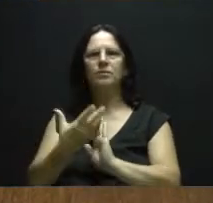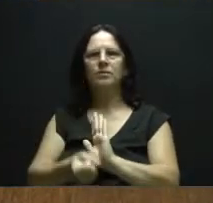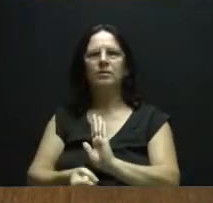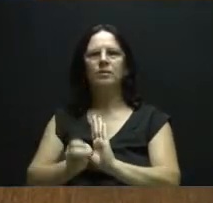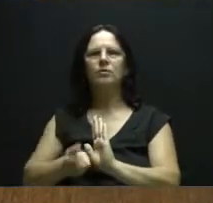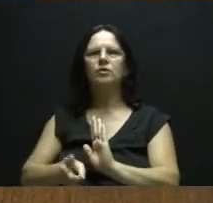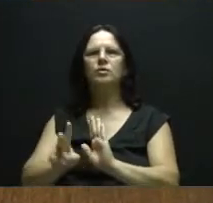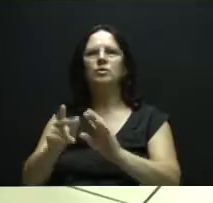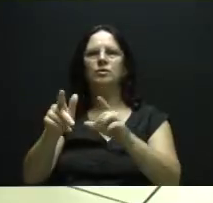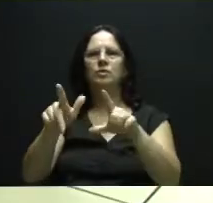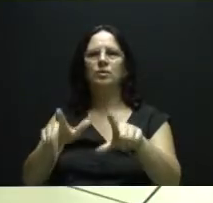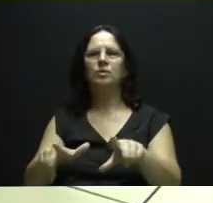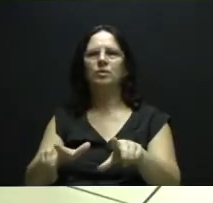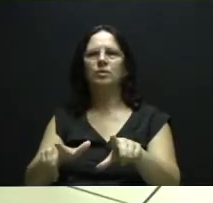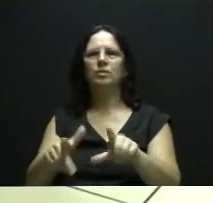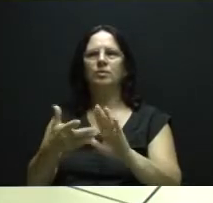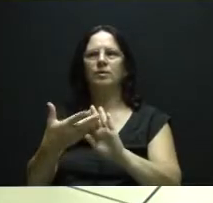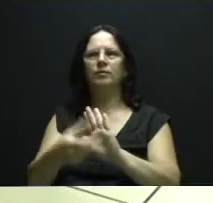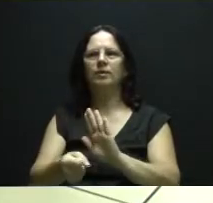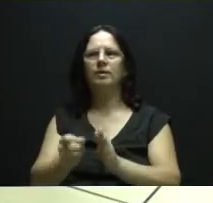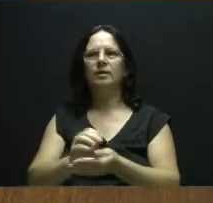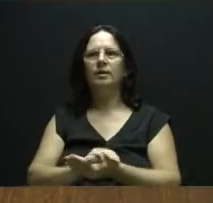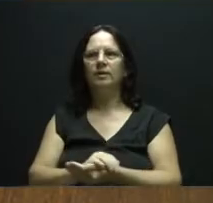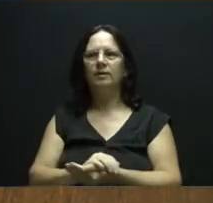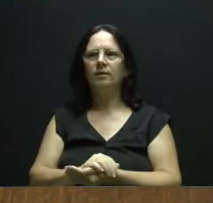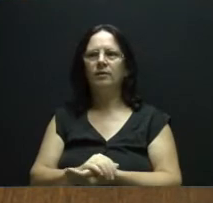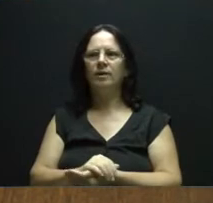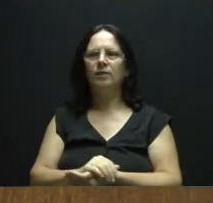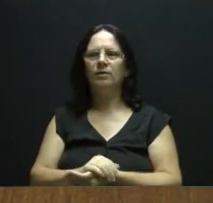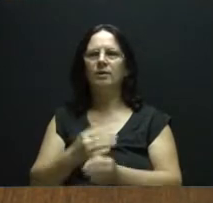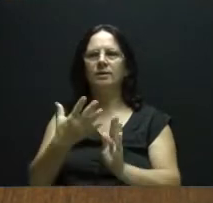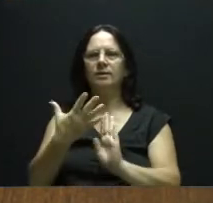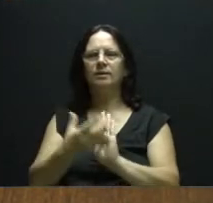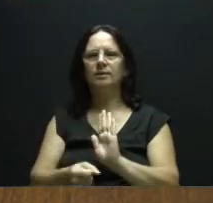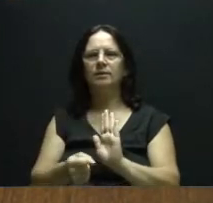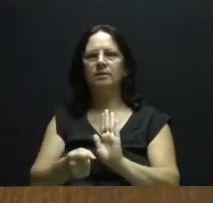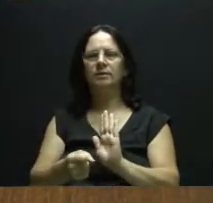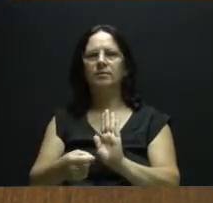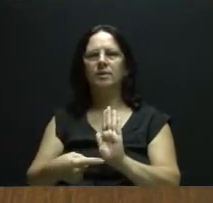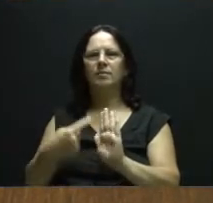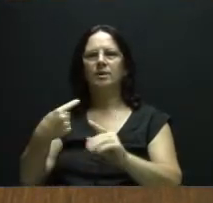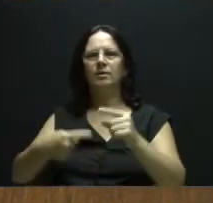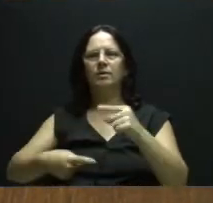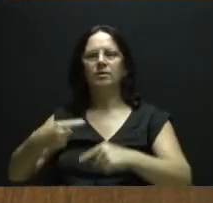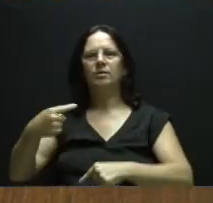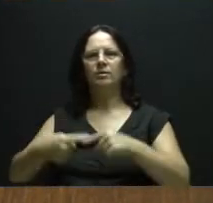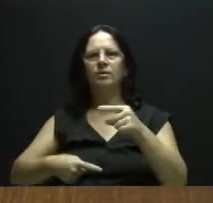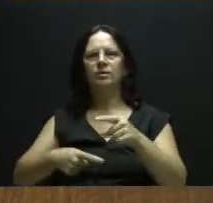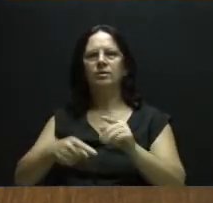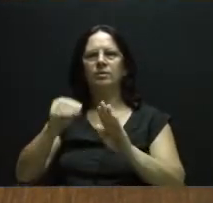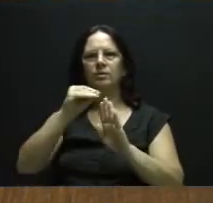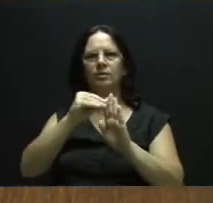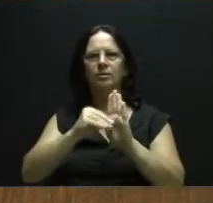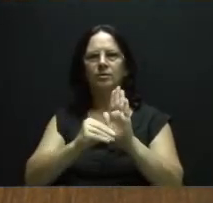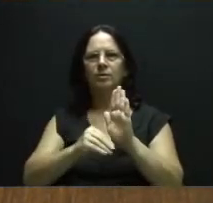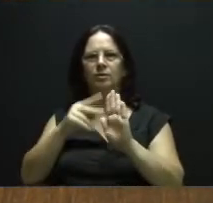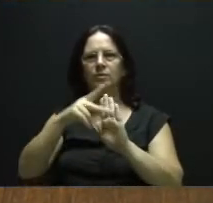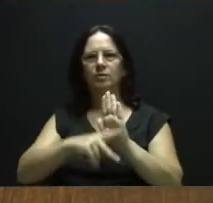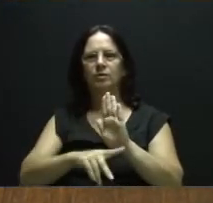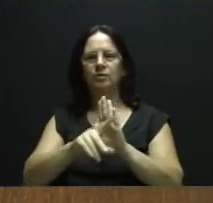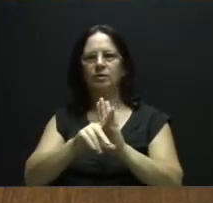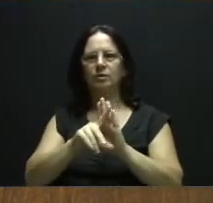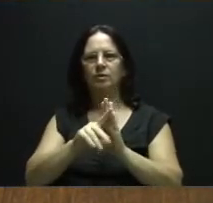pela aprovação permanece como se encontram aprovada está portanto aprovada em primeira discussão com emendas o presente projeto de